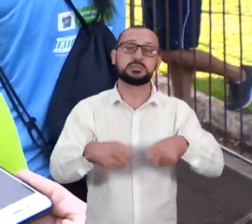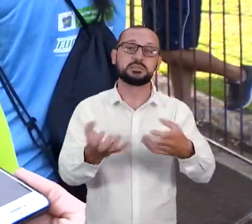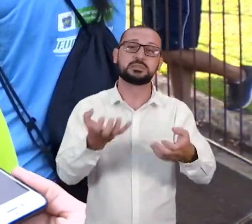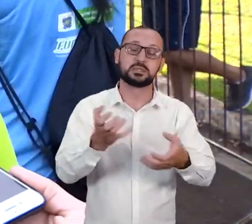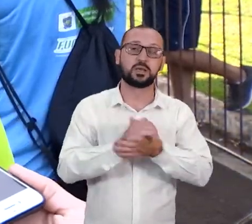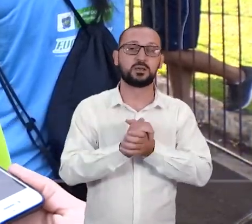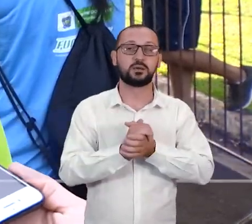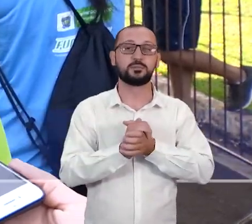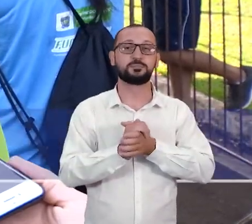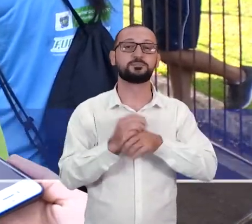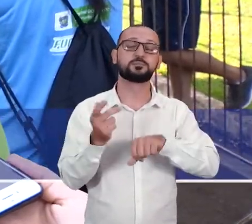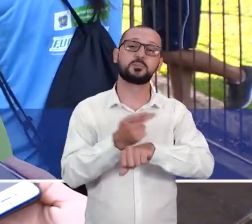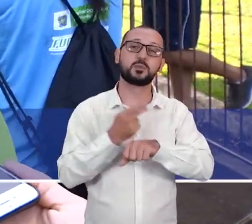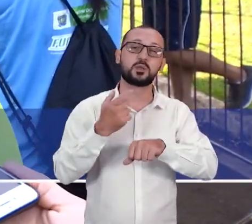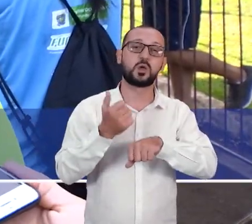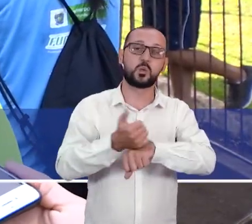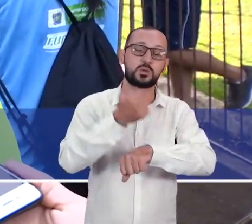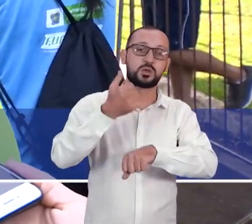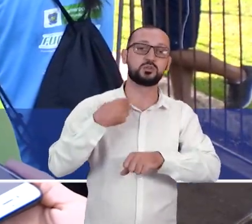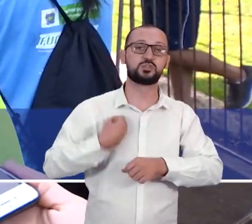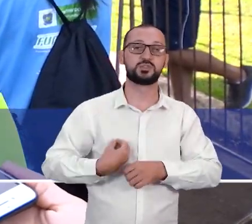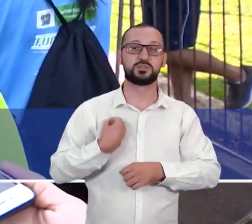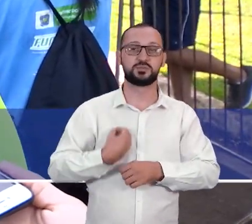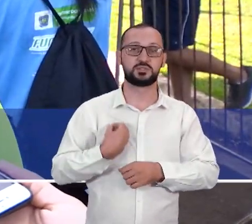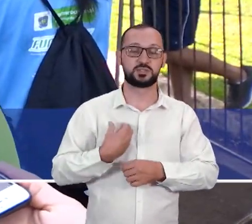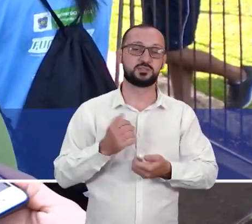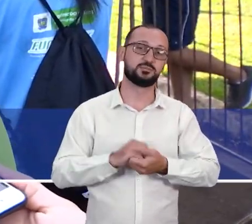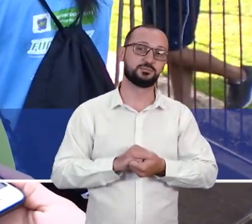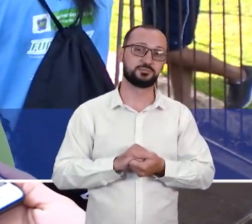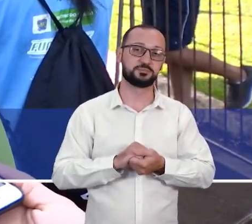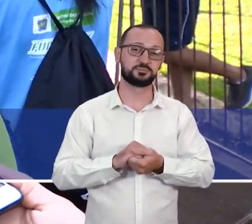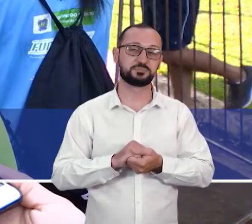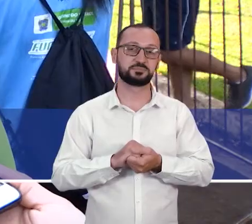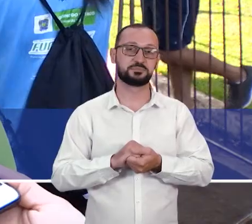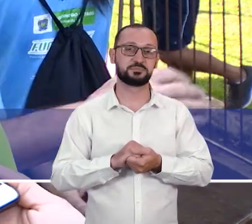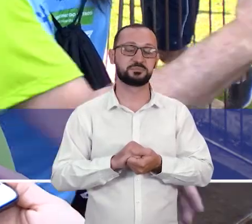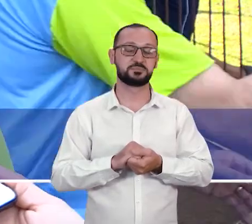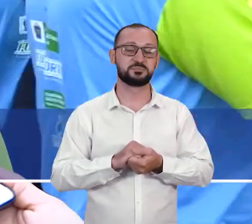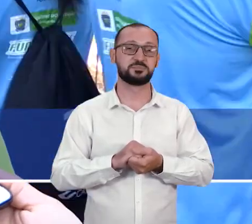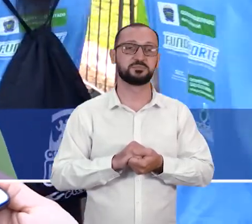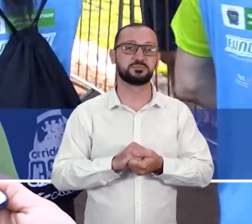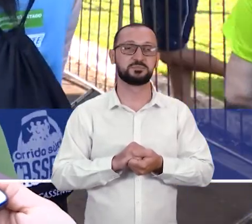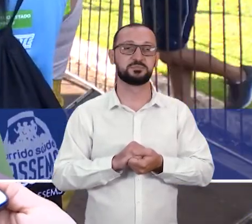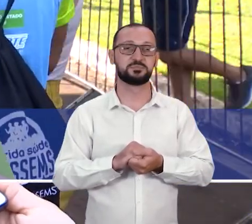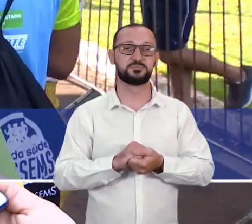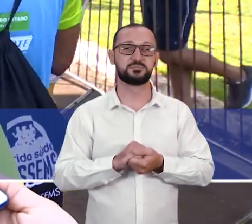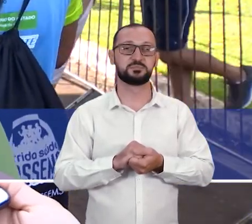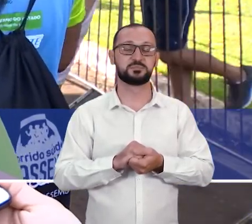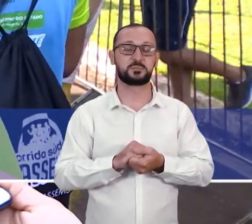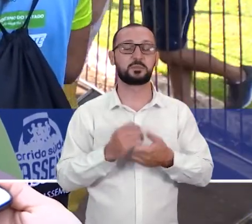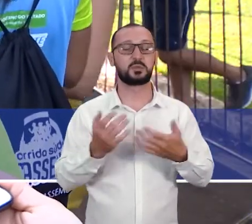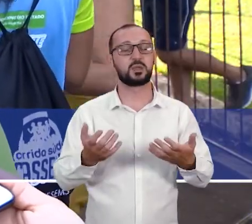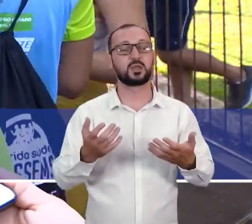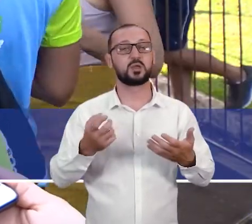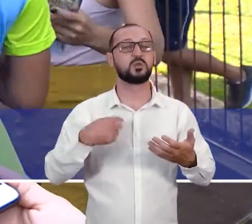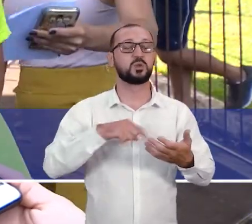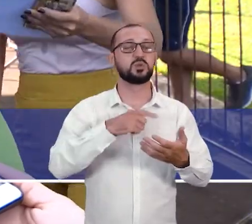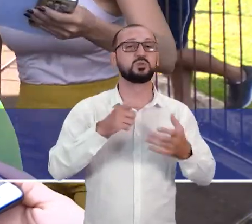da nossa população. É a busca pela qualidade de vida, a questão do nosso